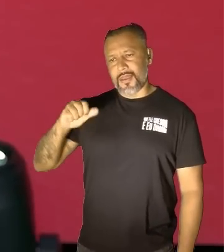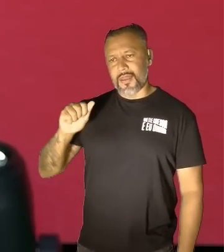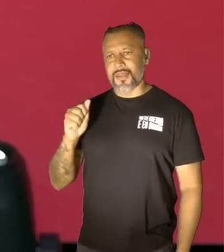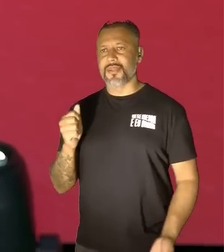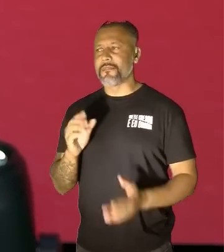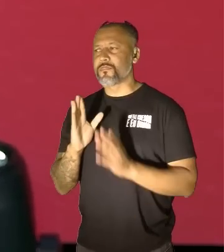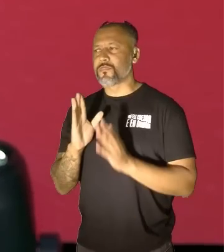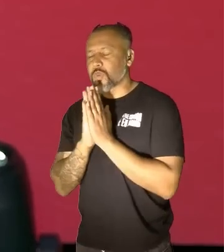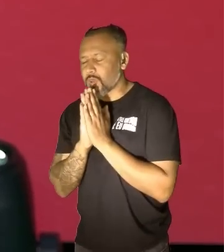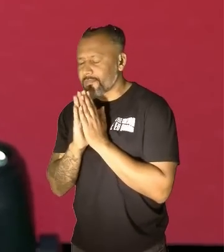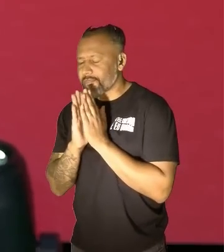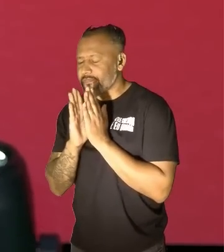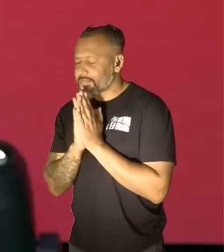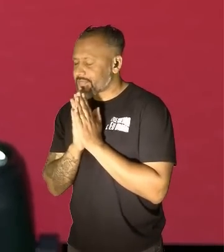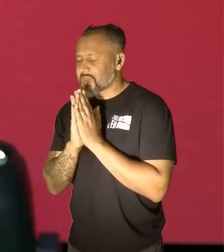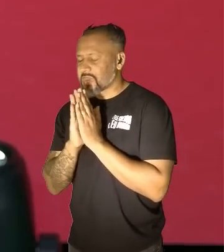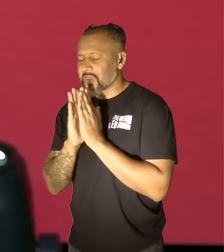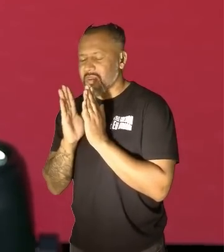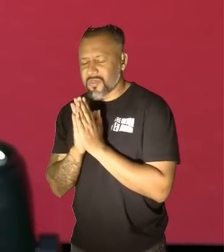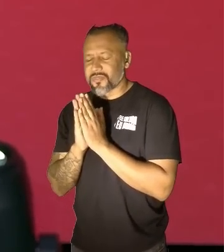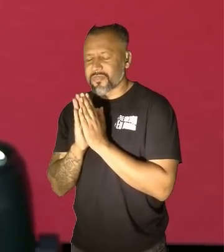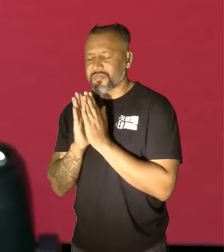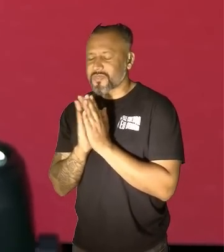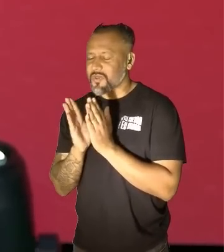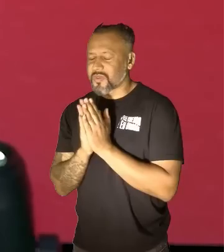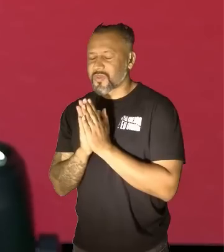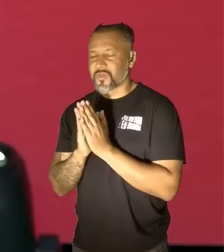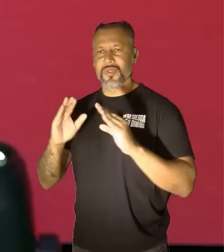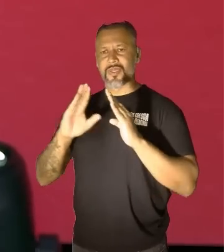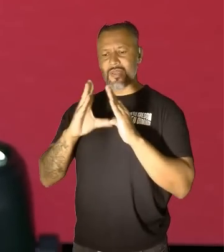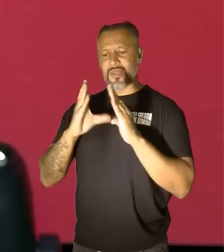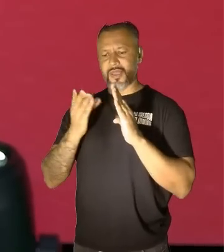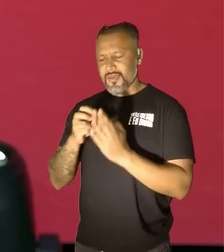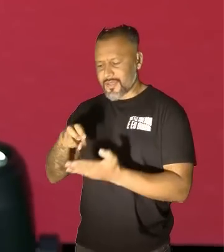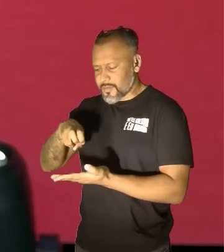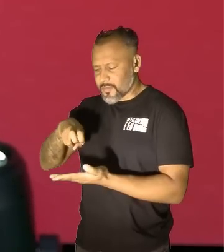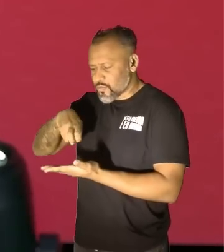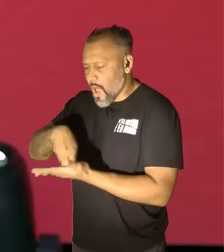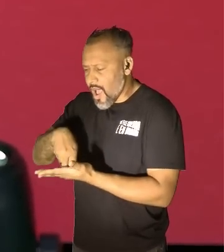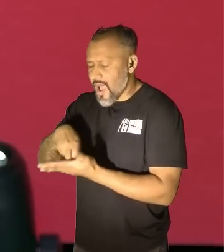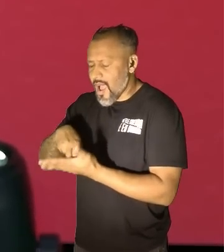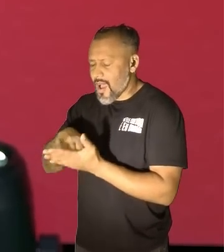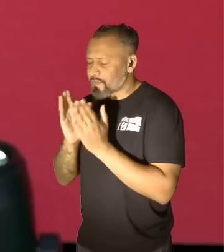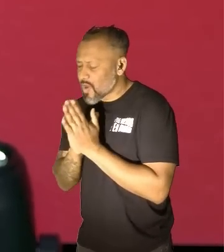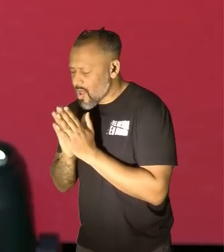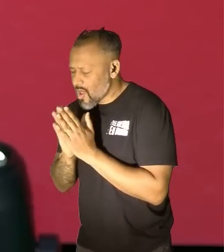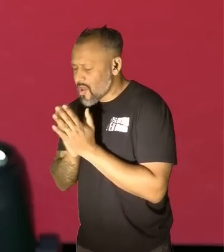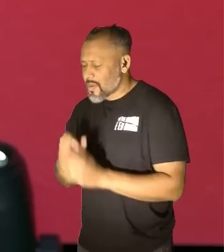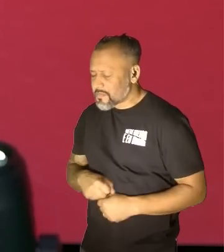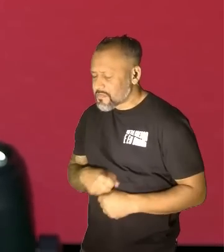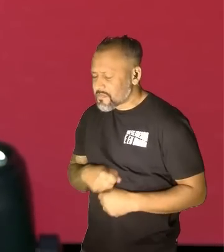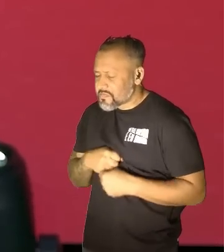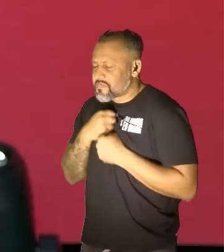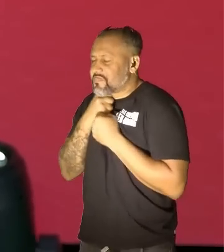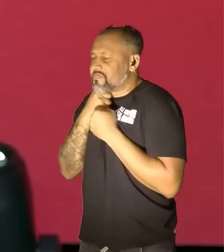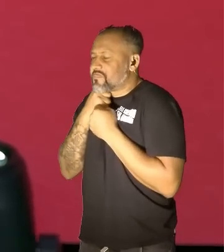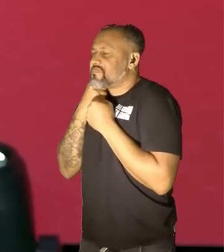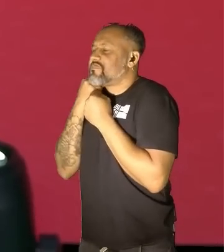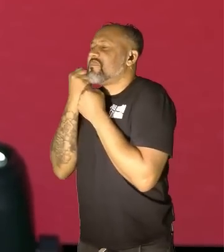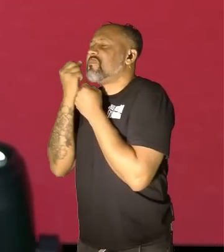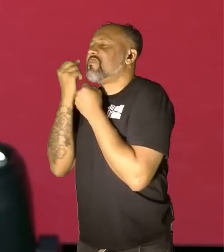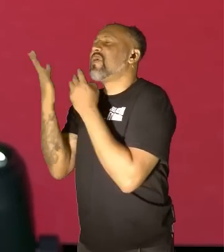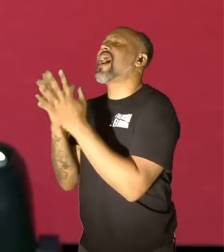viu ninguém fazendo. Mas ela decide colocar diante de Deus toda a dor, toda a humilhação, e sai uma